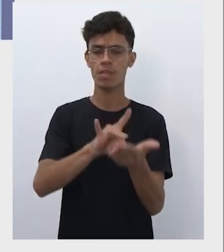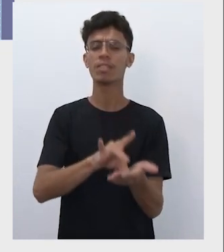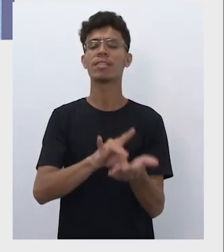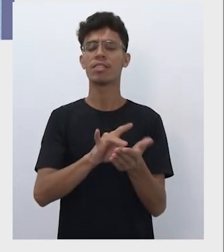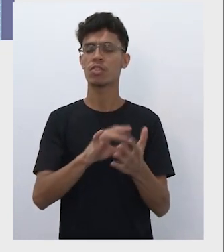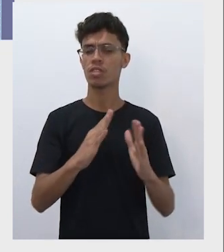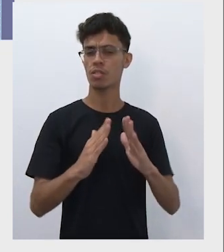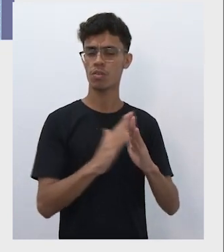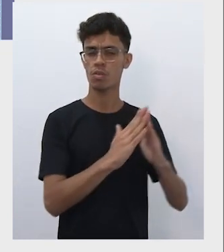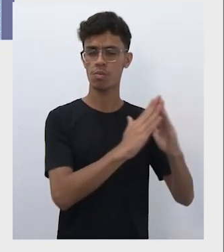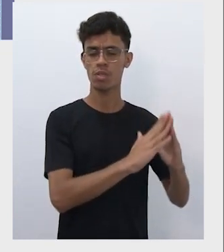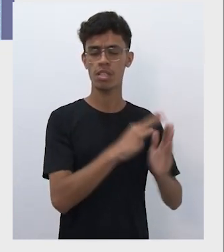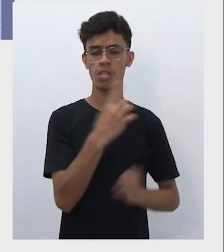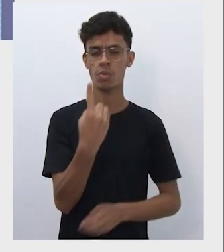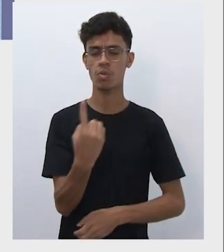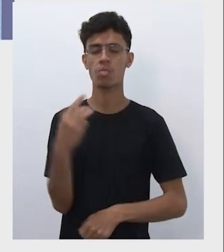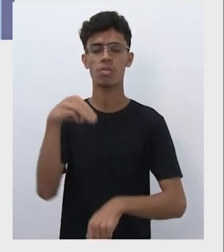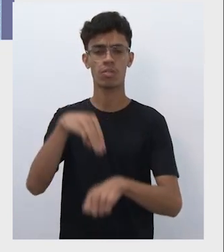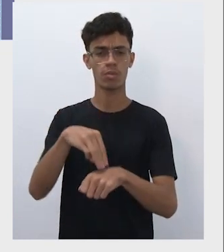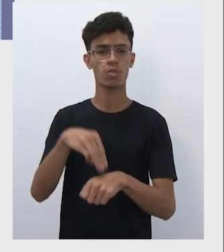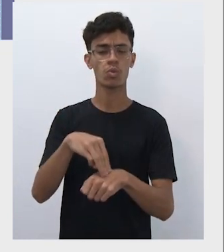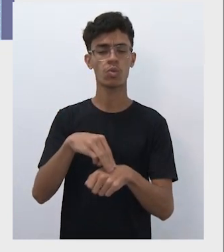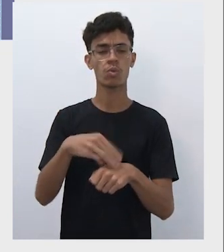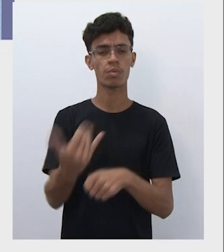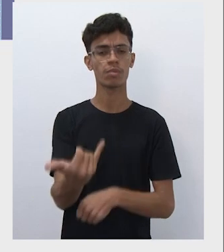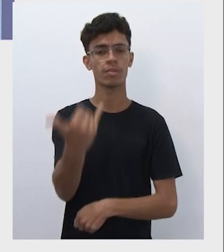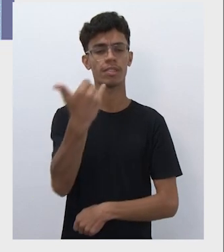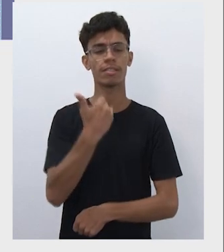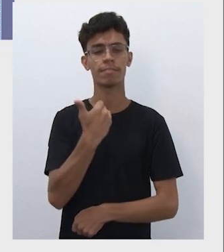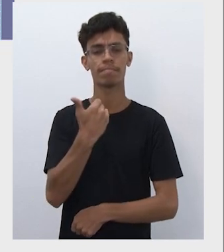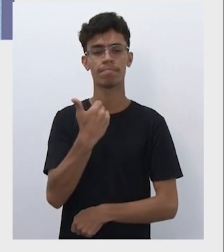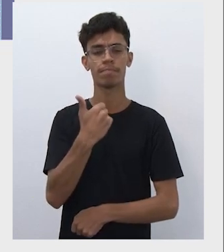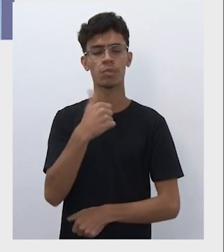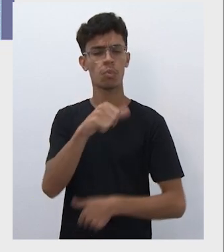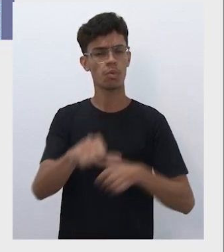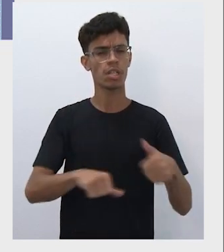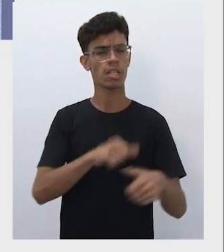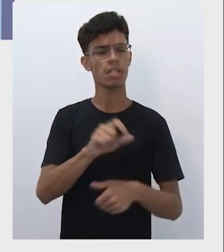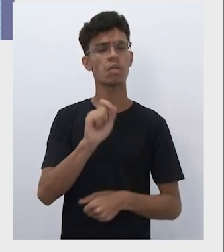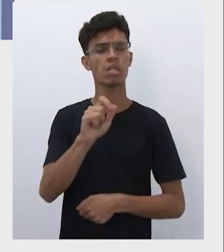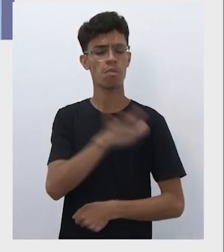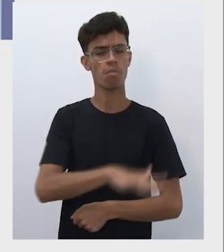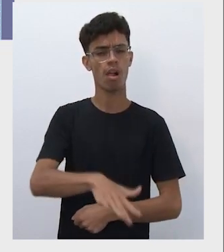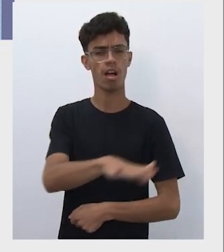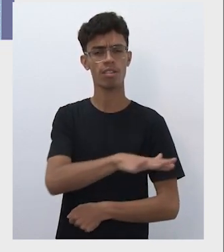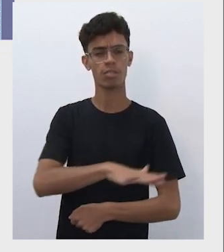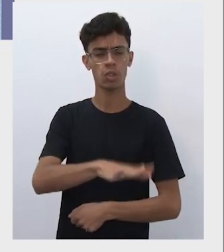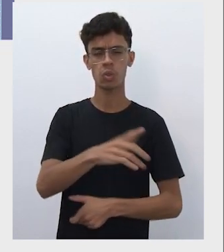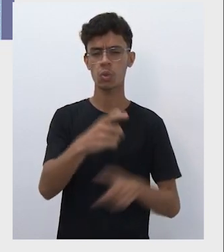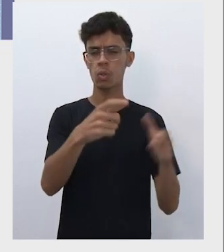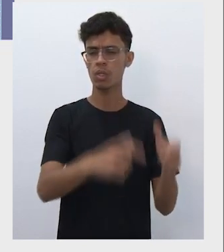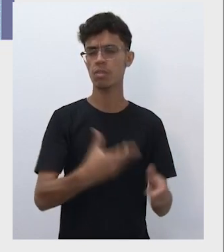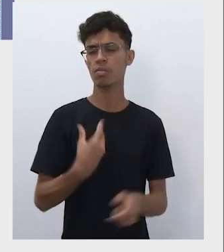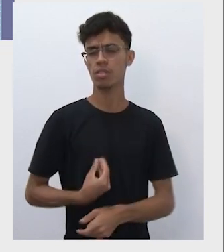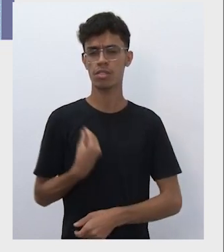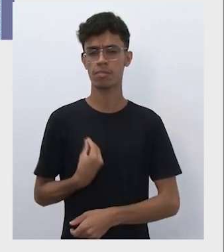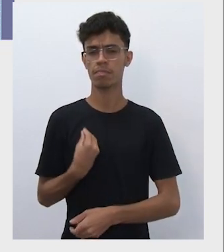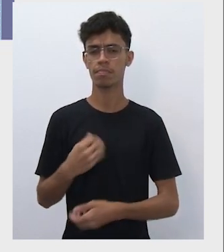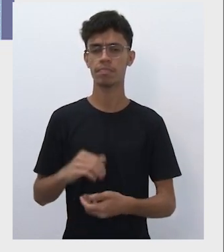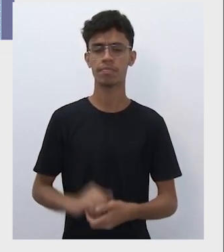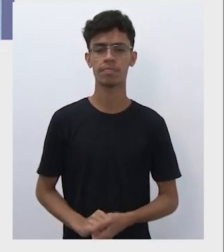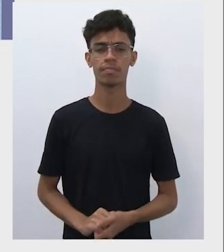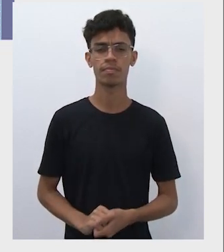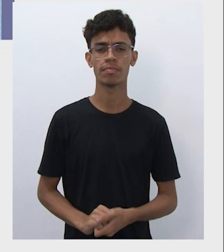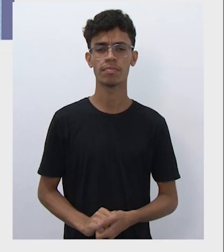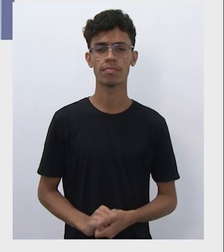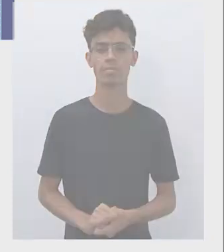1 minuto para vocês aí contar para a gente o que vocês mudariam na região, no local onde vocês estão inseridos. Bora lá!